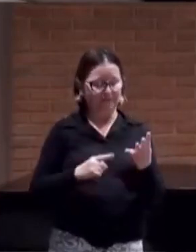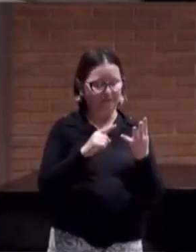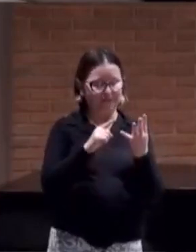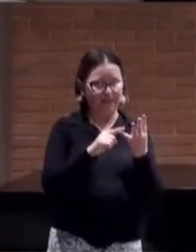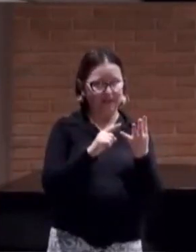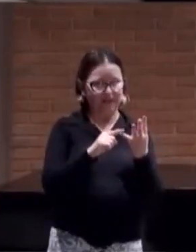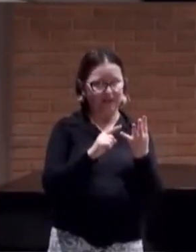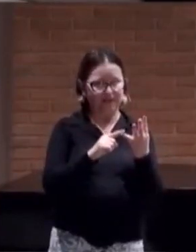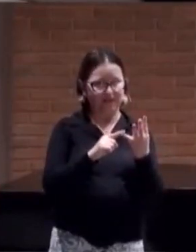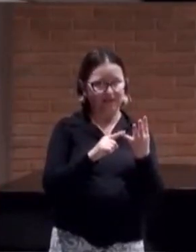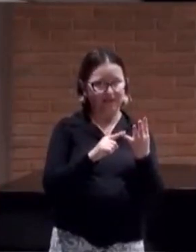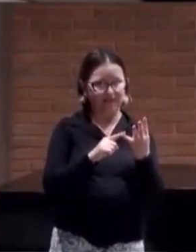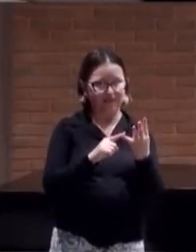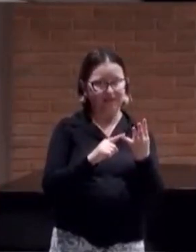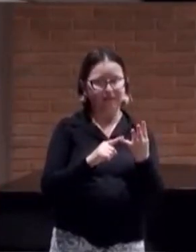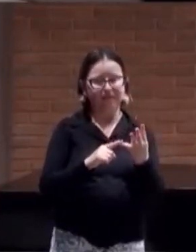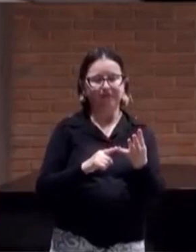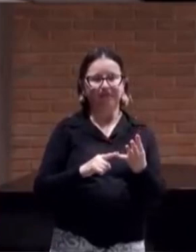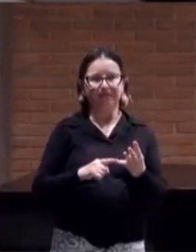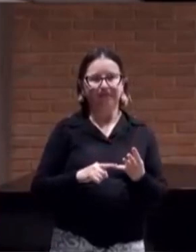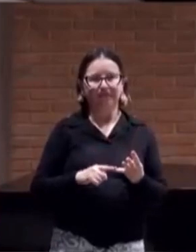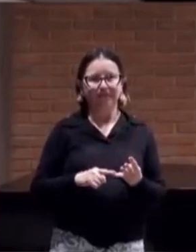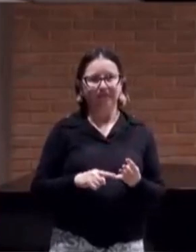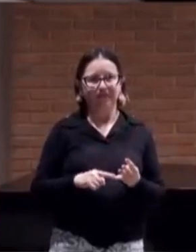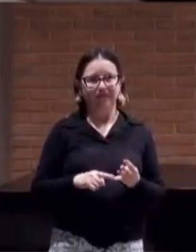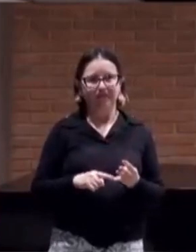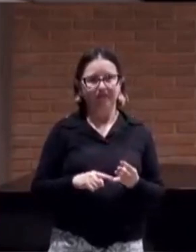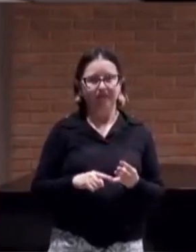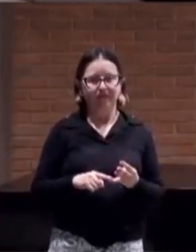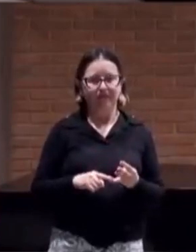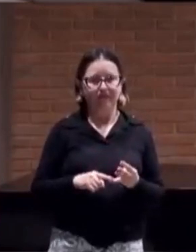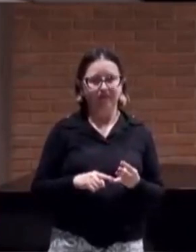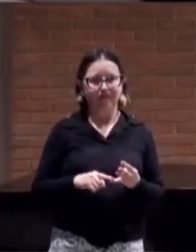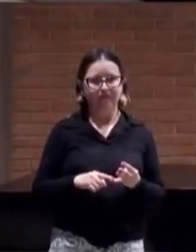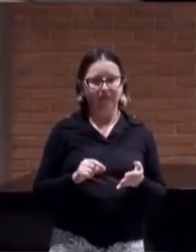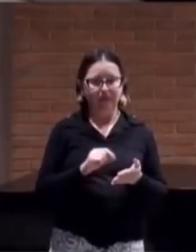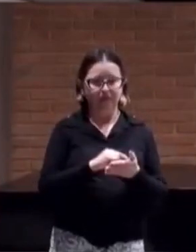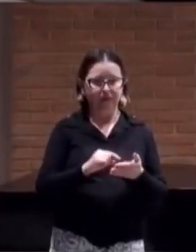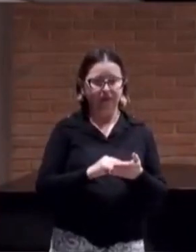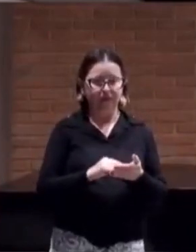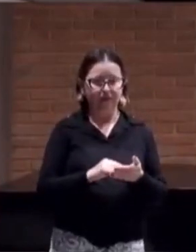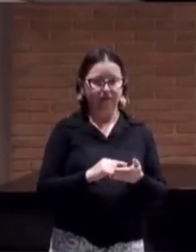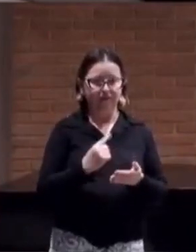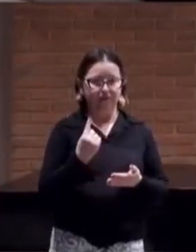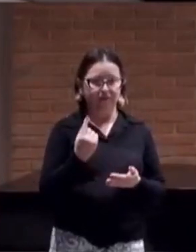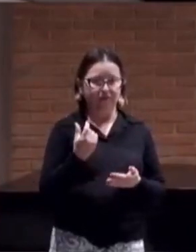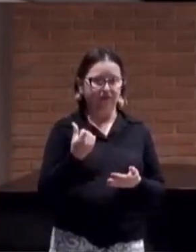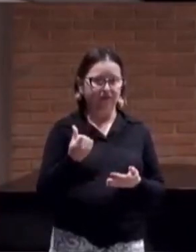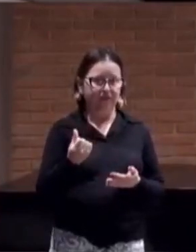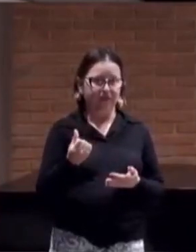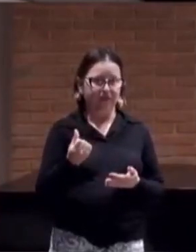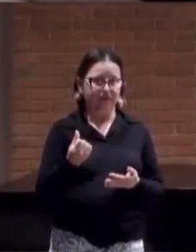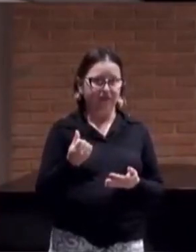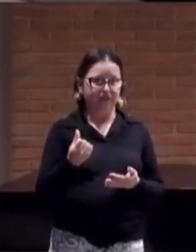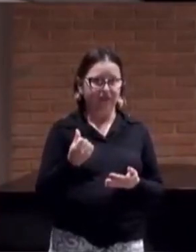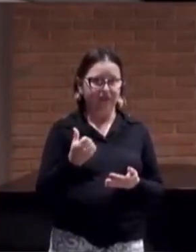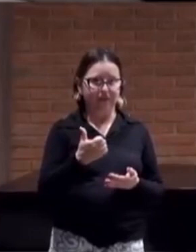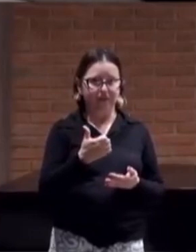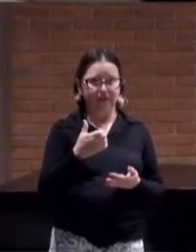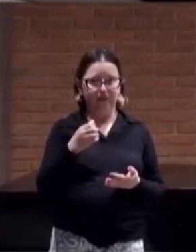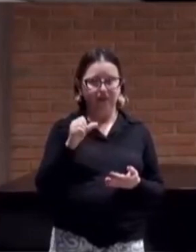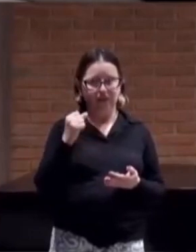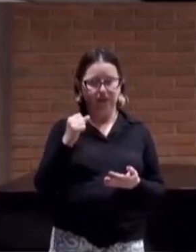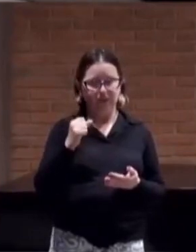A quarta questão é os versículos 16 e 18 do capítulo 14 de